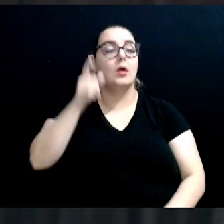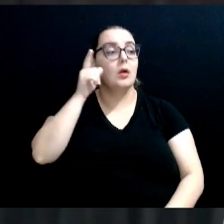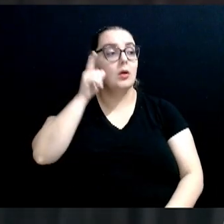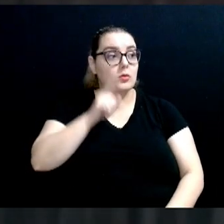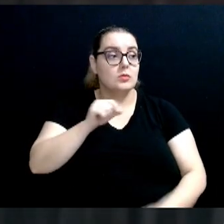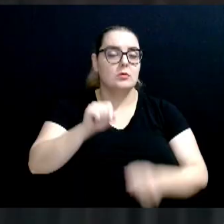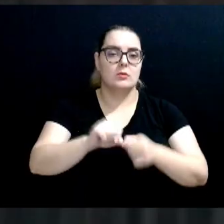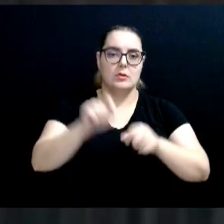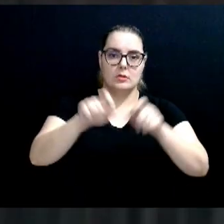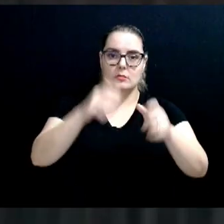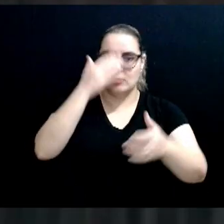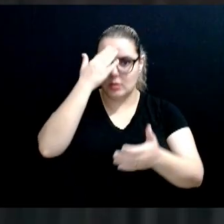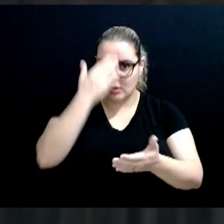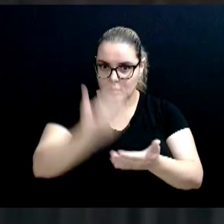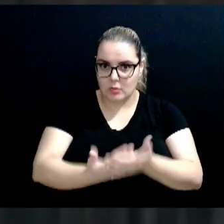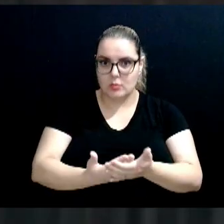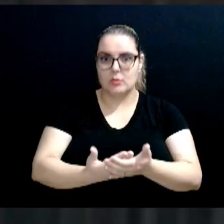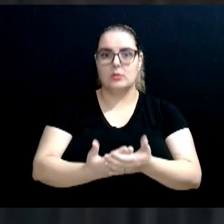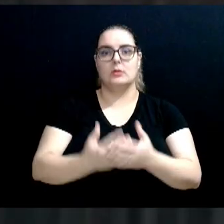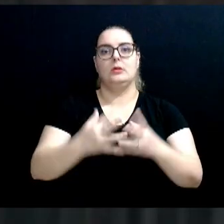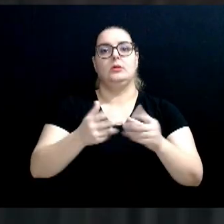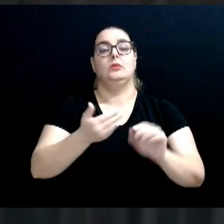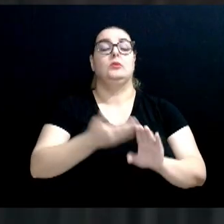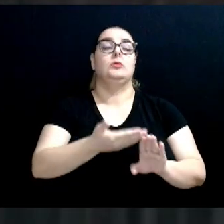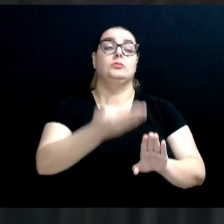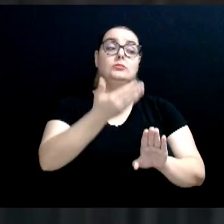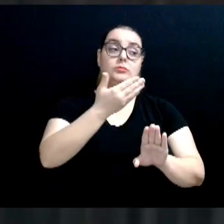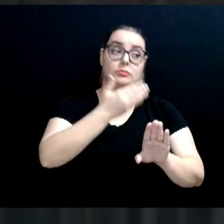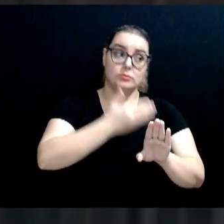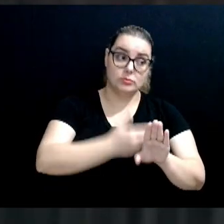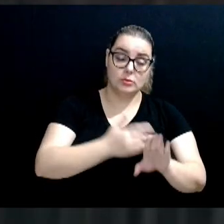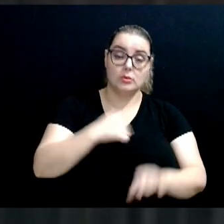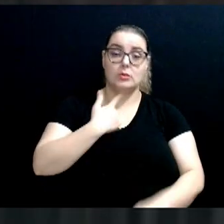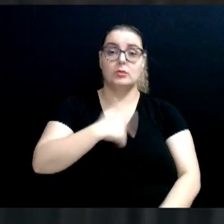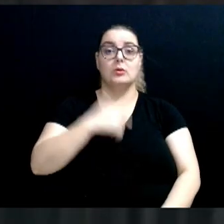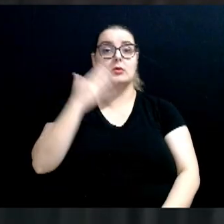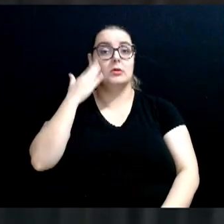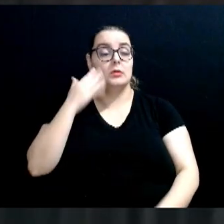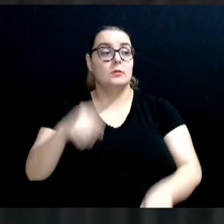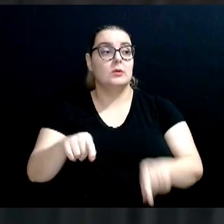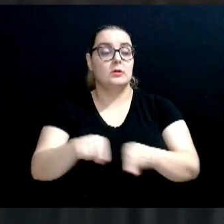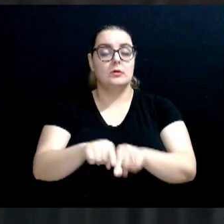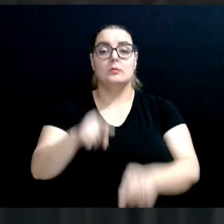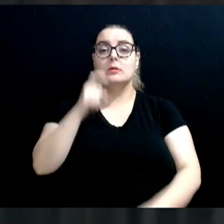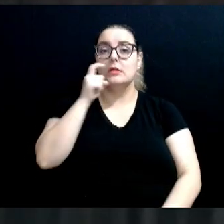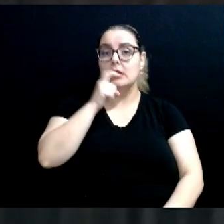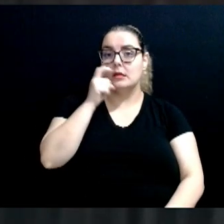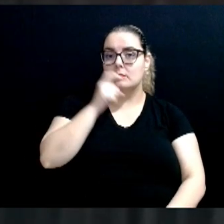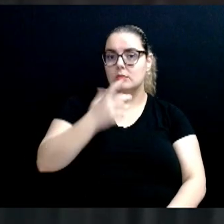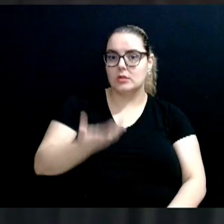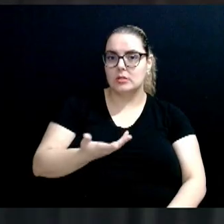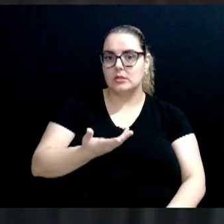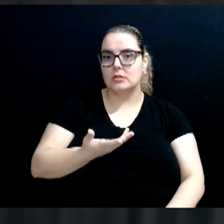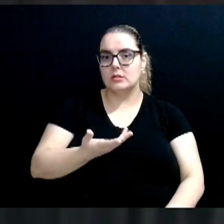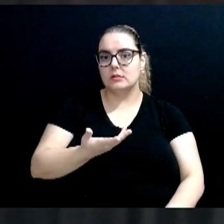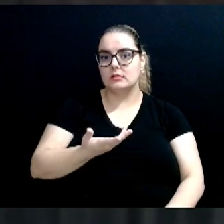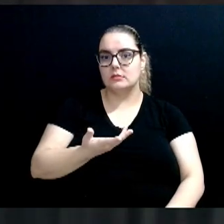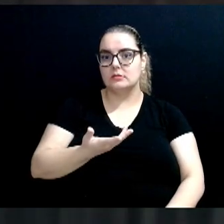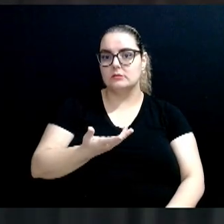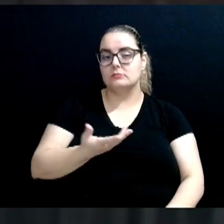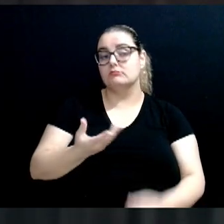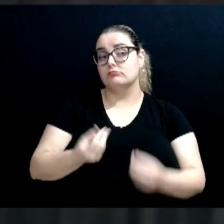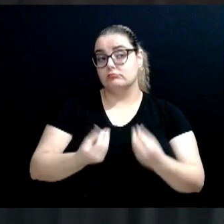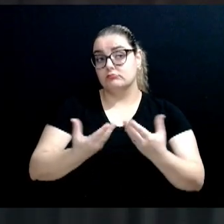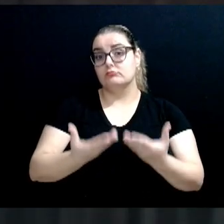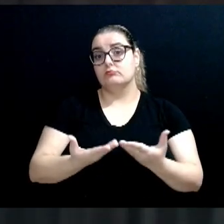tem toda uma nuance por detrás disso. E nós sabemos também que a mentira, ela traz ali um glamour, né,